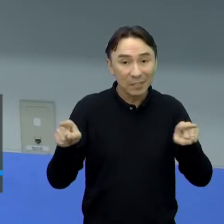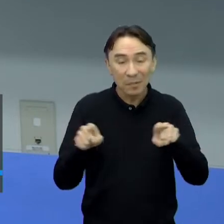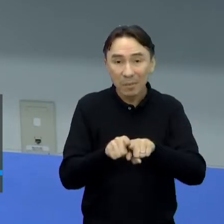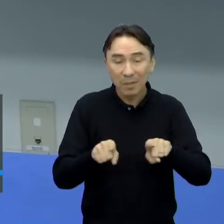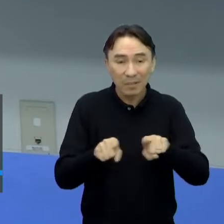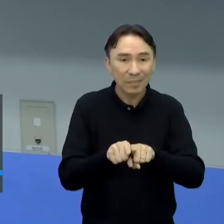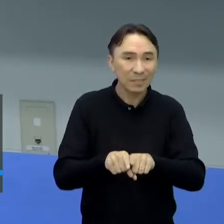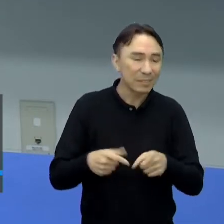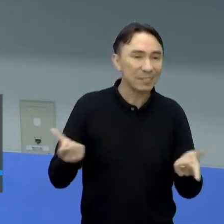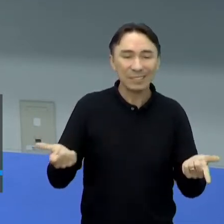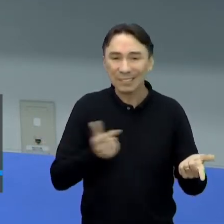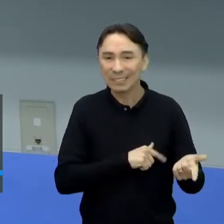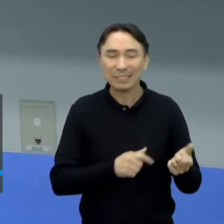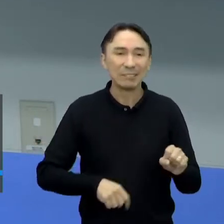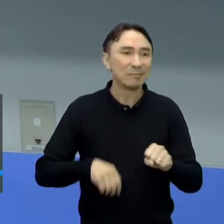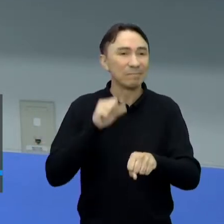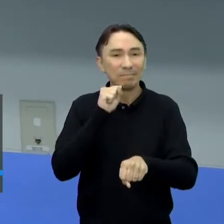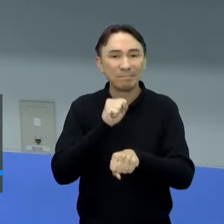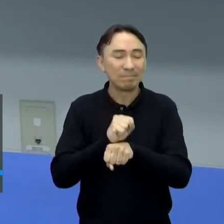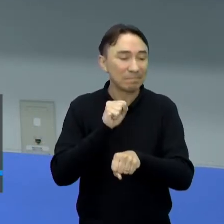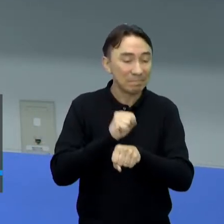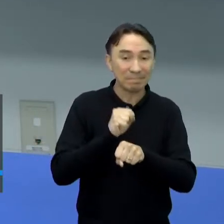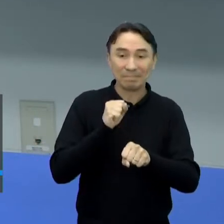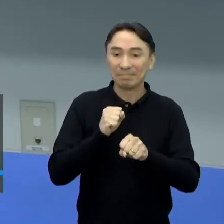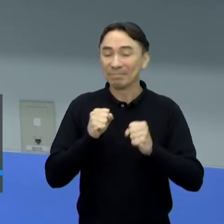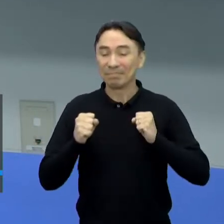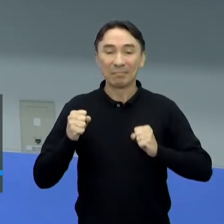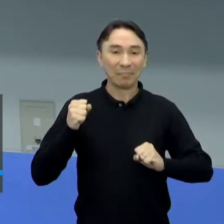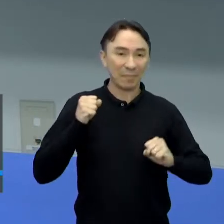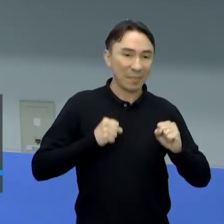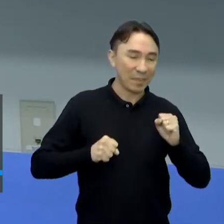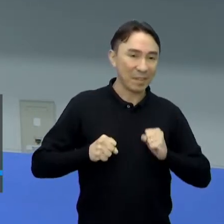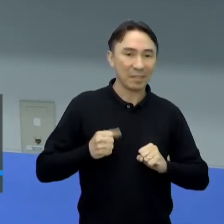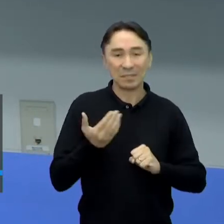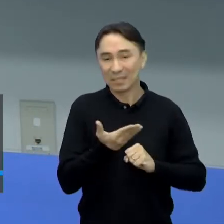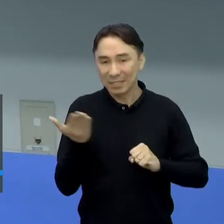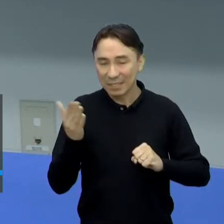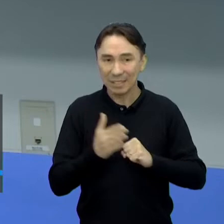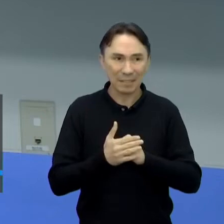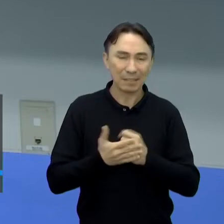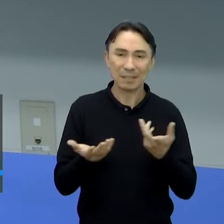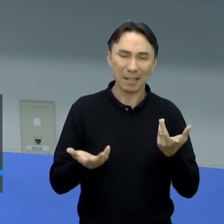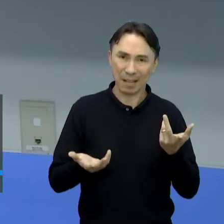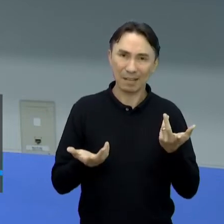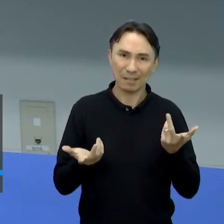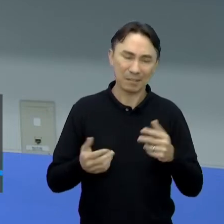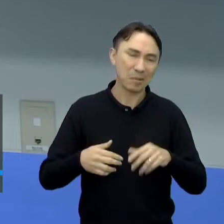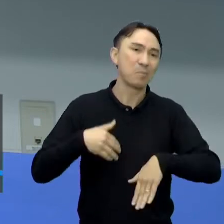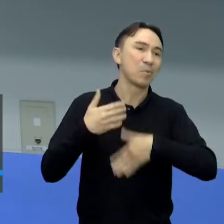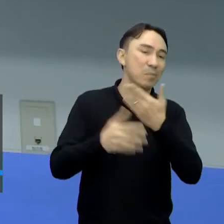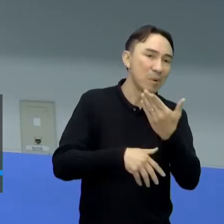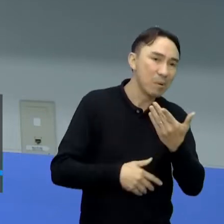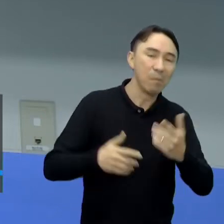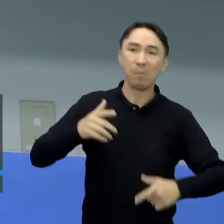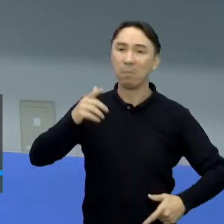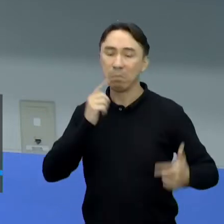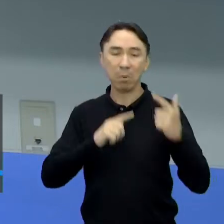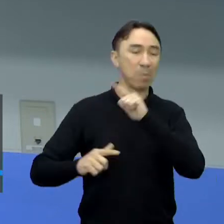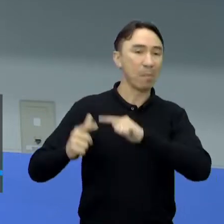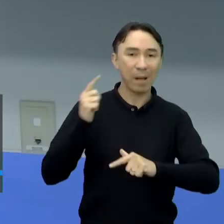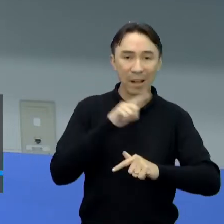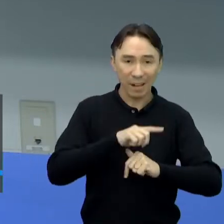conseguir metafisicamente chegar em outros estágios, a gente tem